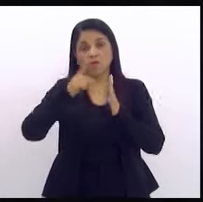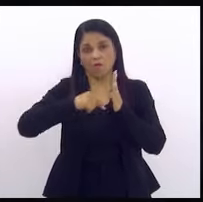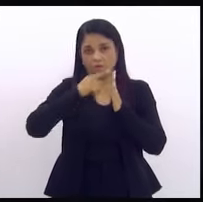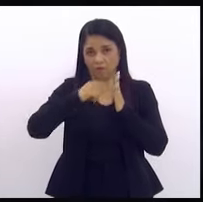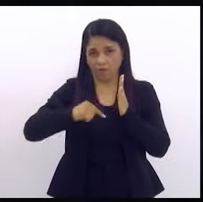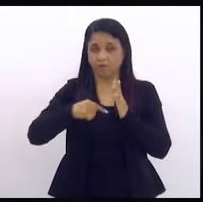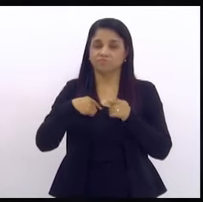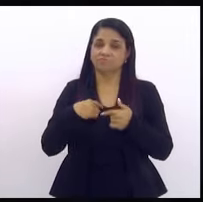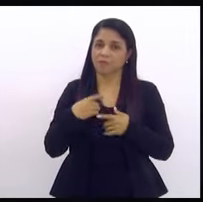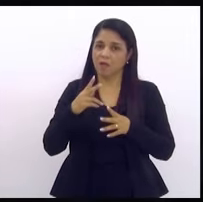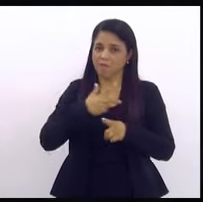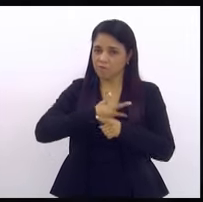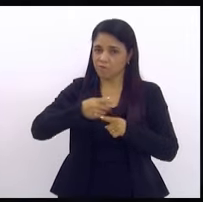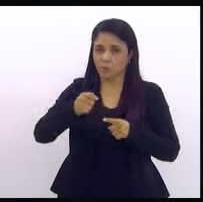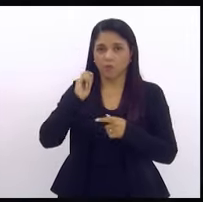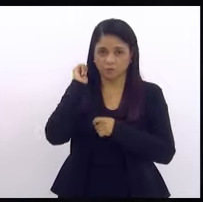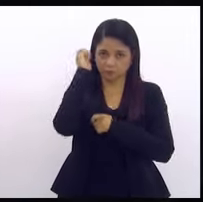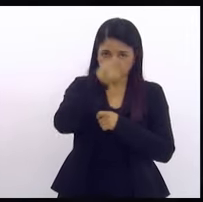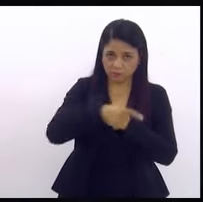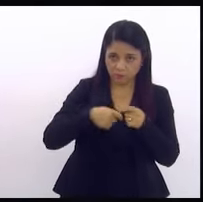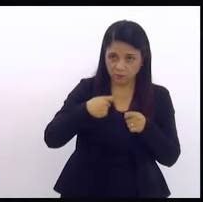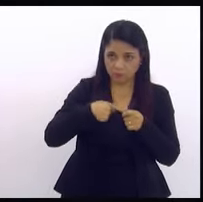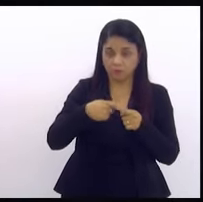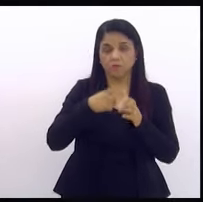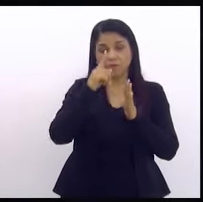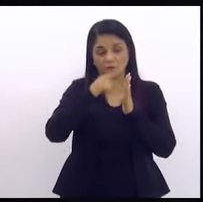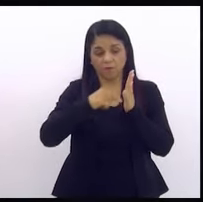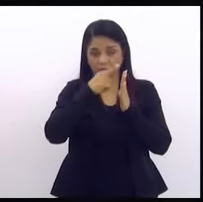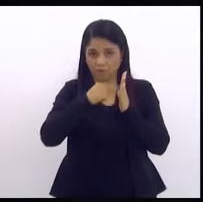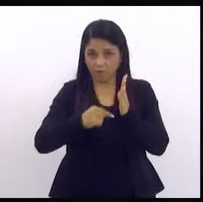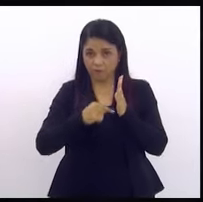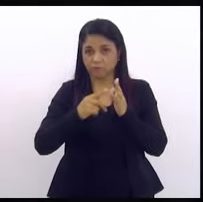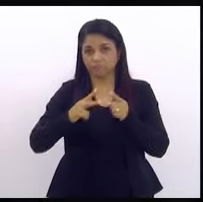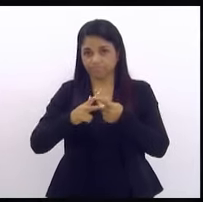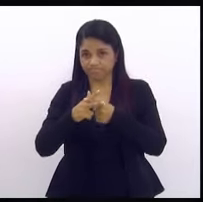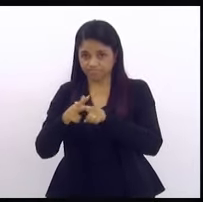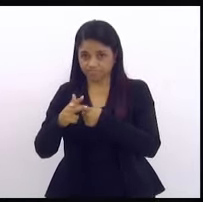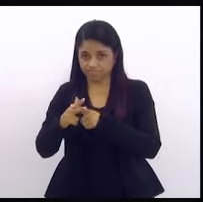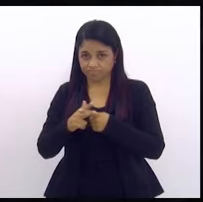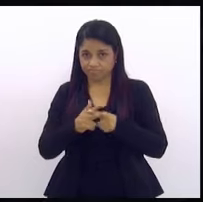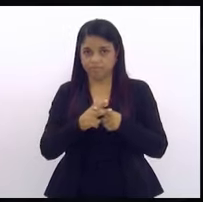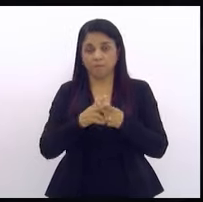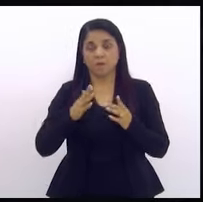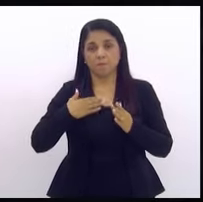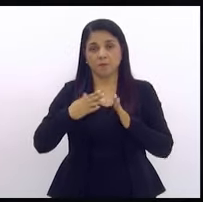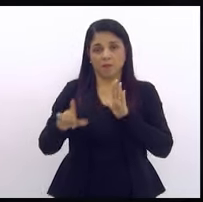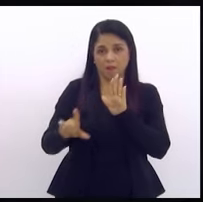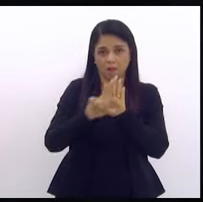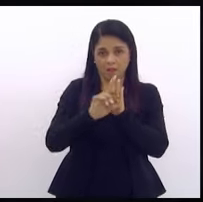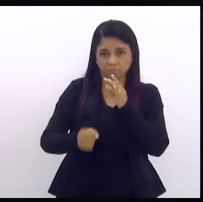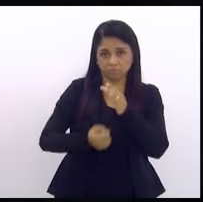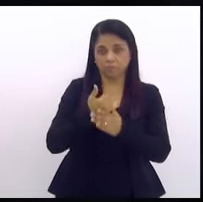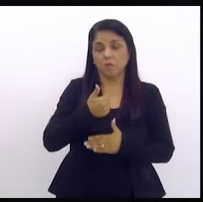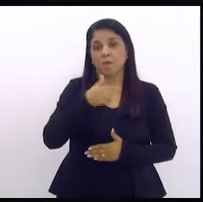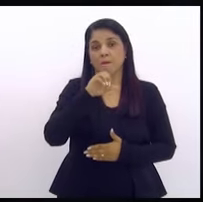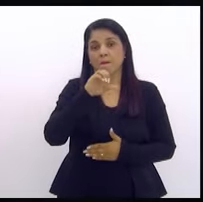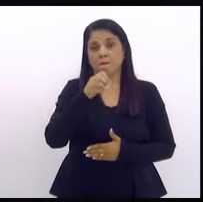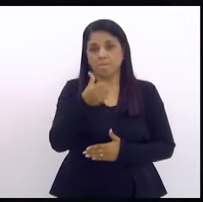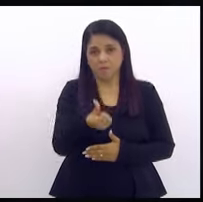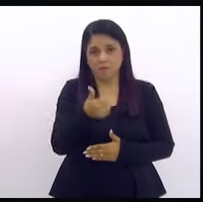Queria, em relação à manutenção do veto do projeto de lei de minha autoria, o